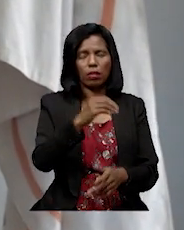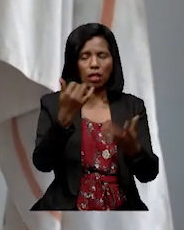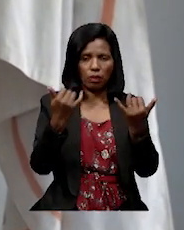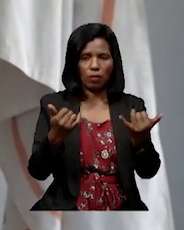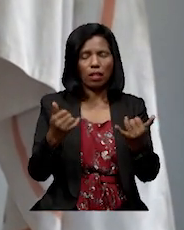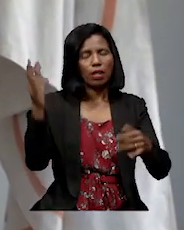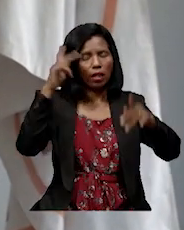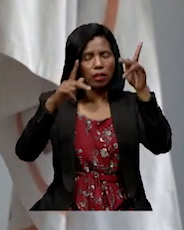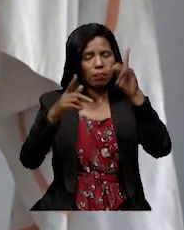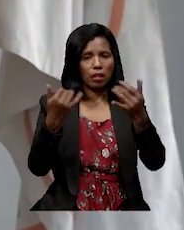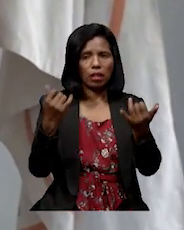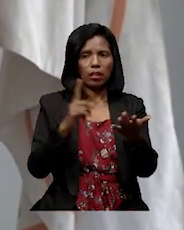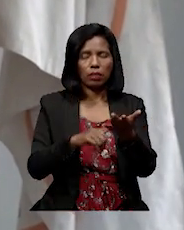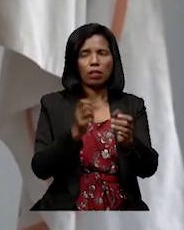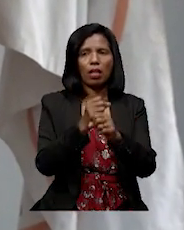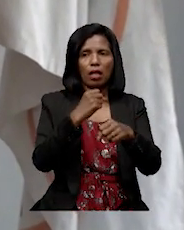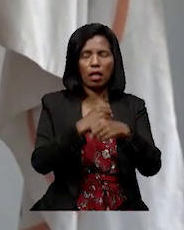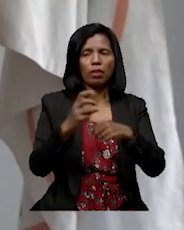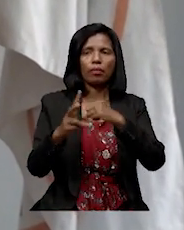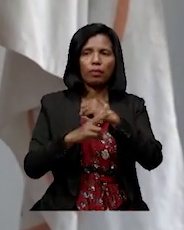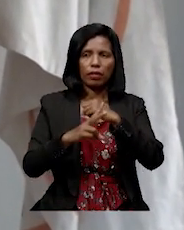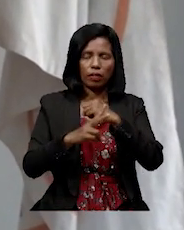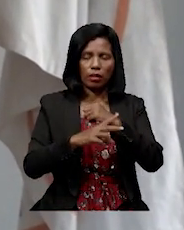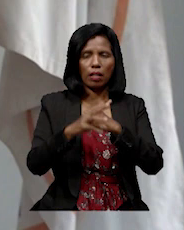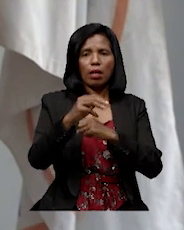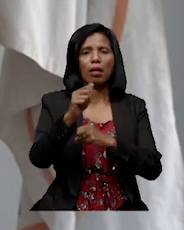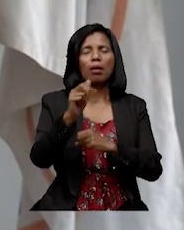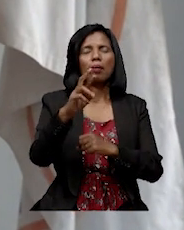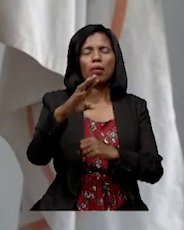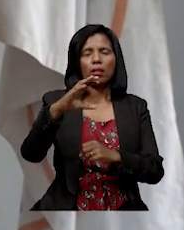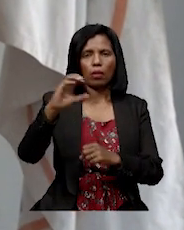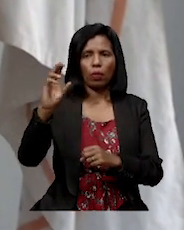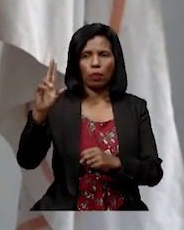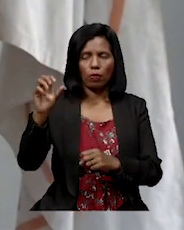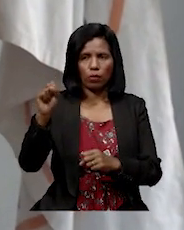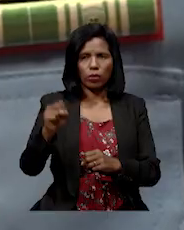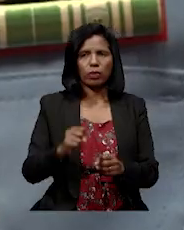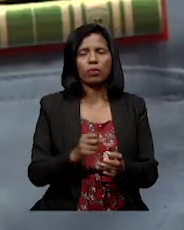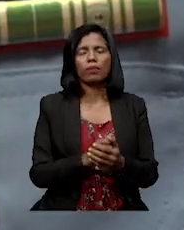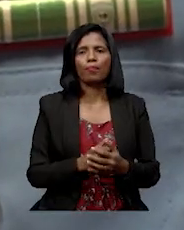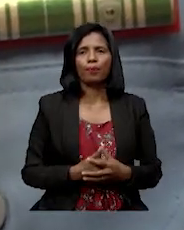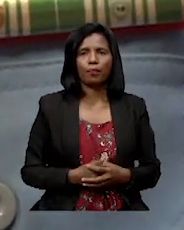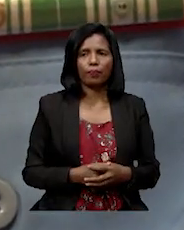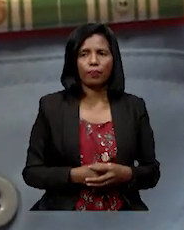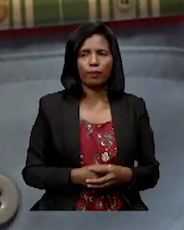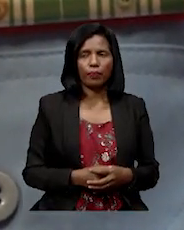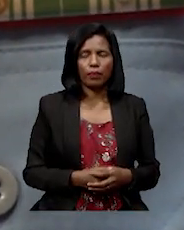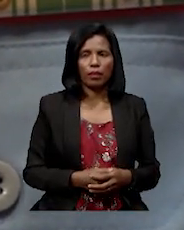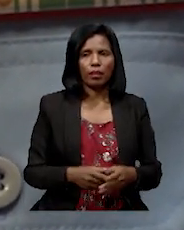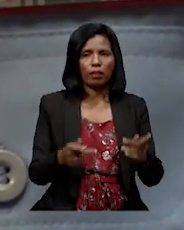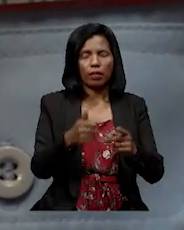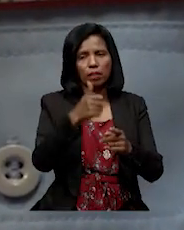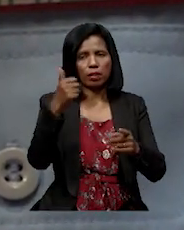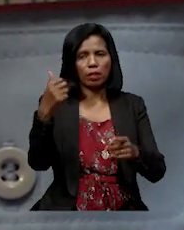né, nebe hamate, vítima, Marcos Amaral, né, iha ano 2022. E a parte selo,